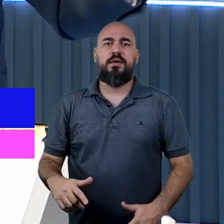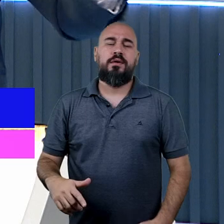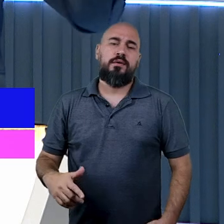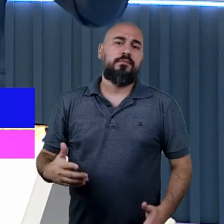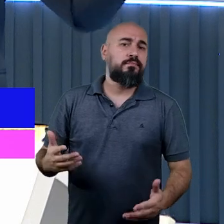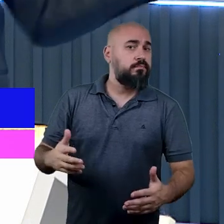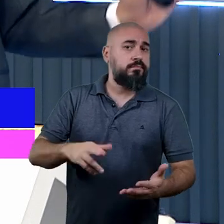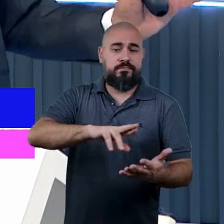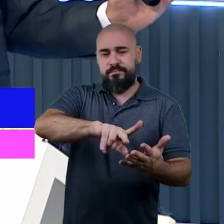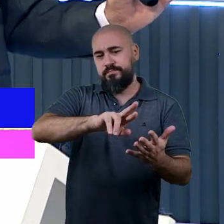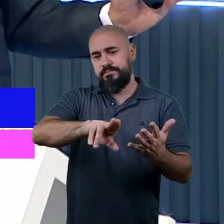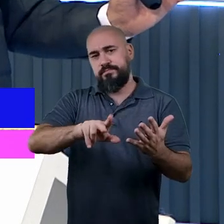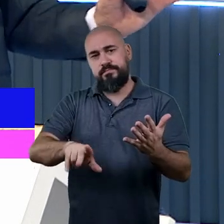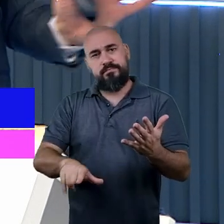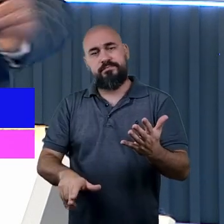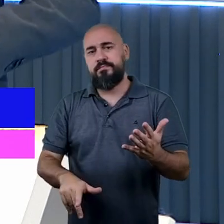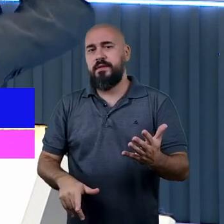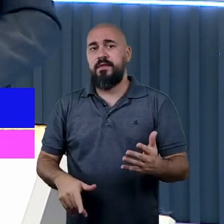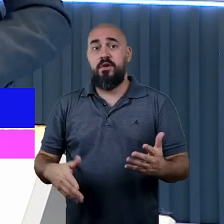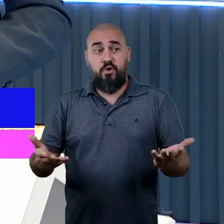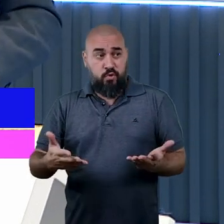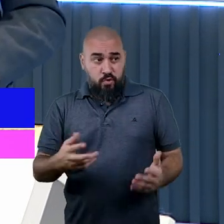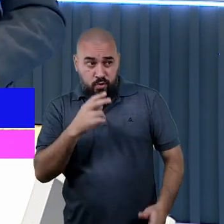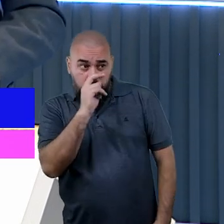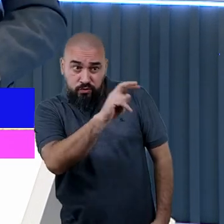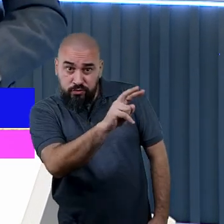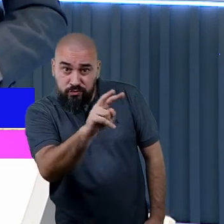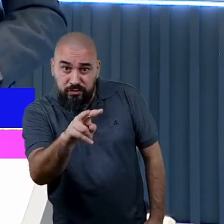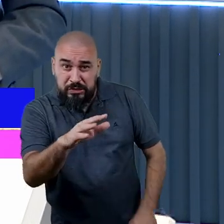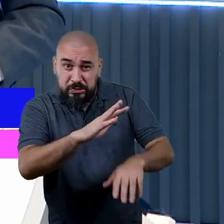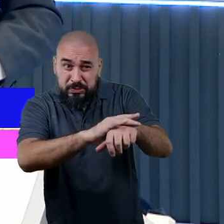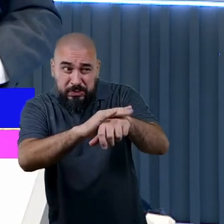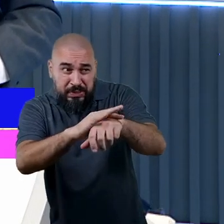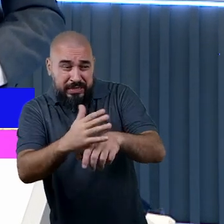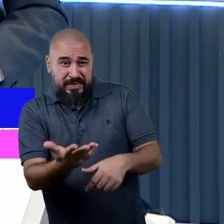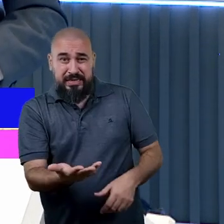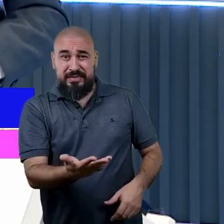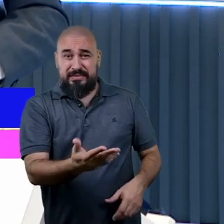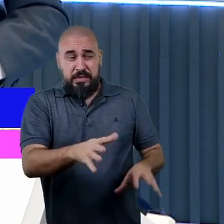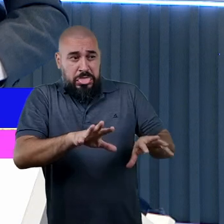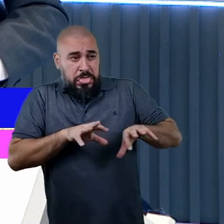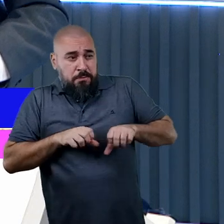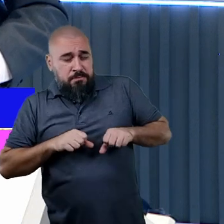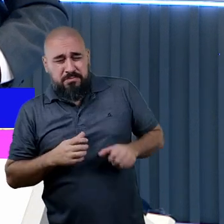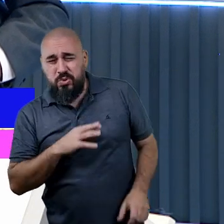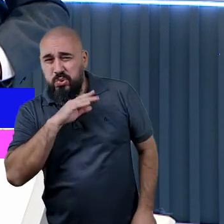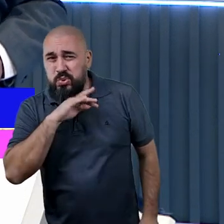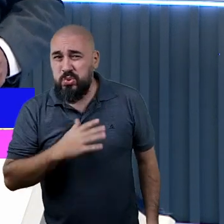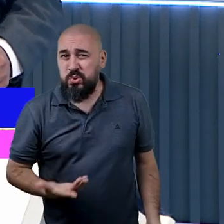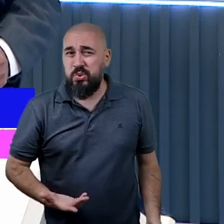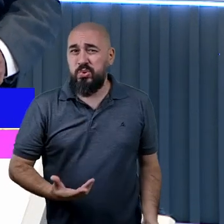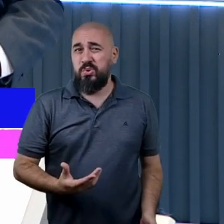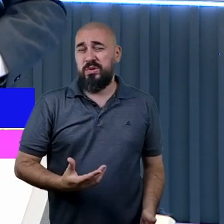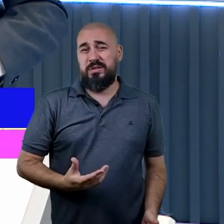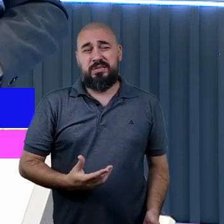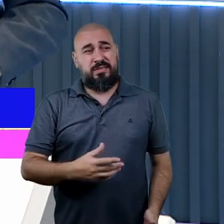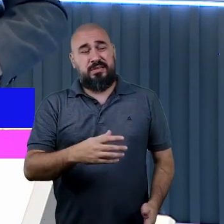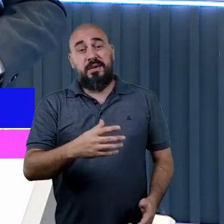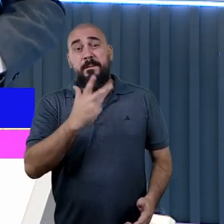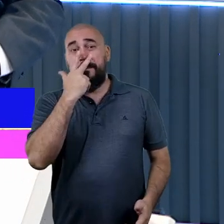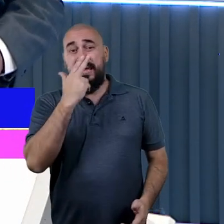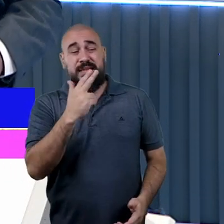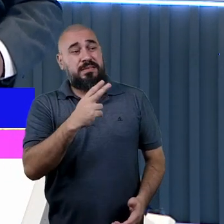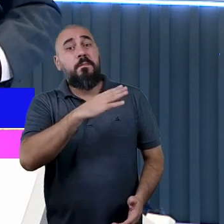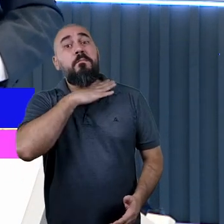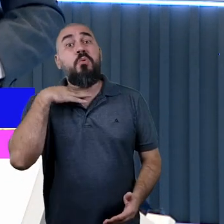Essas enfermidades que hoje nos assaltam, que nos fazem tanto sofrer, que estão roubando a sua alegria,